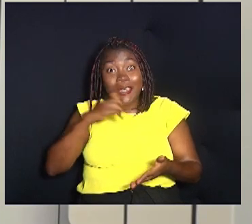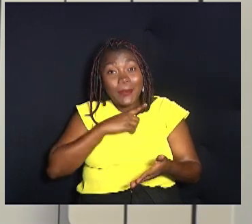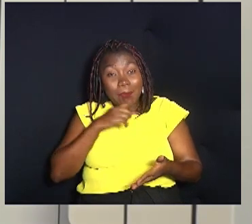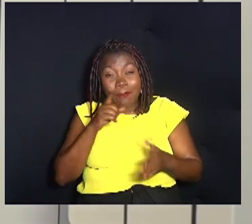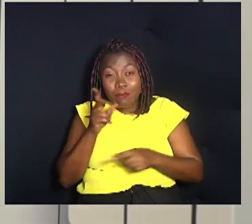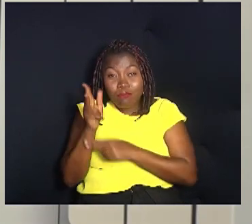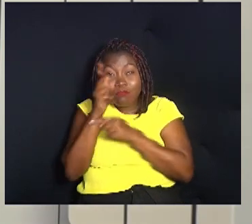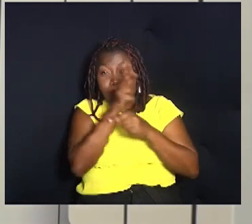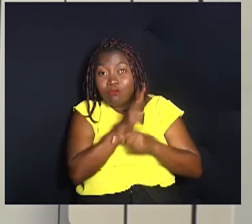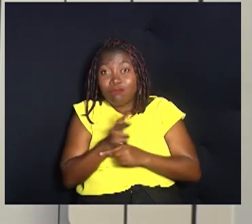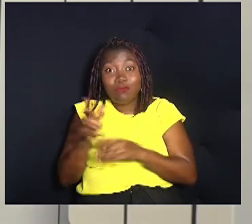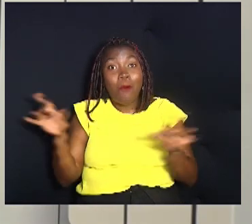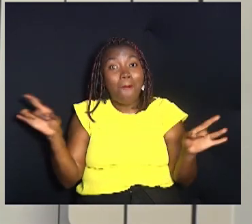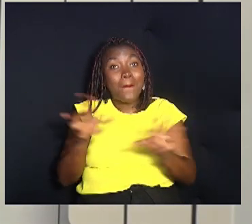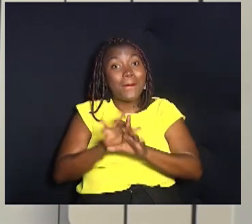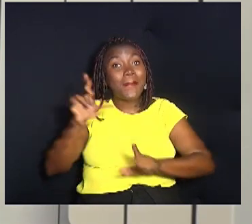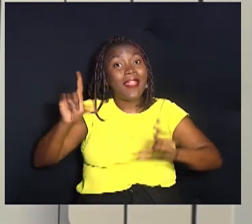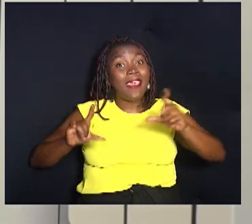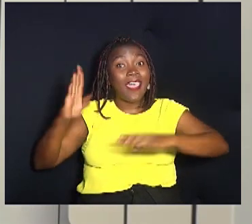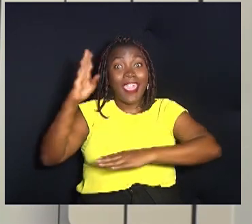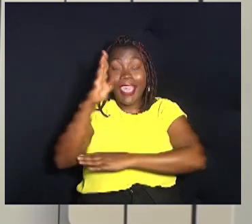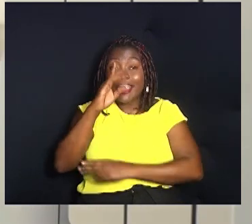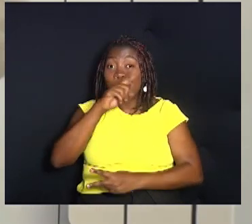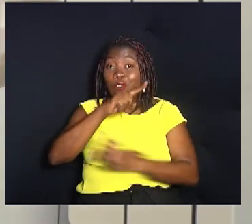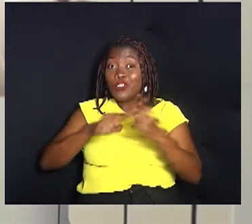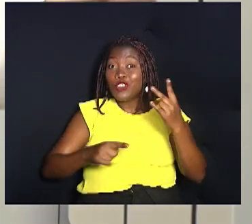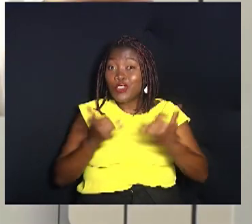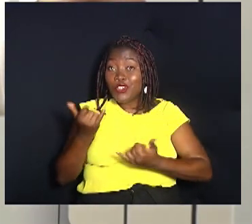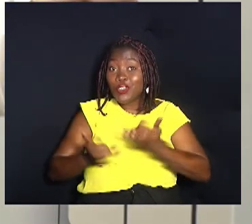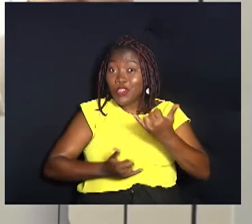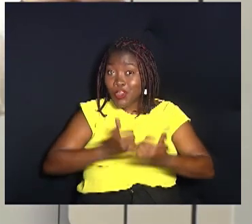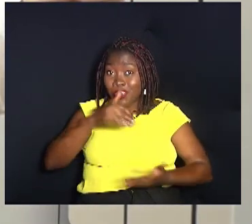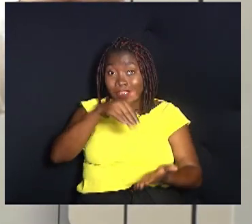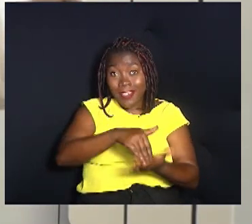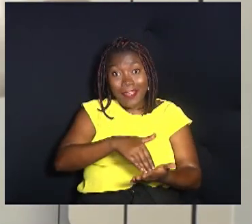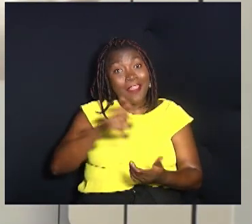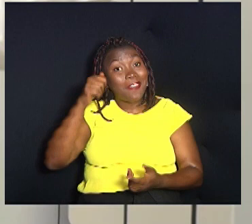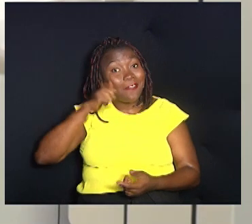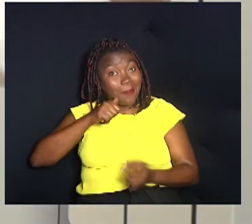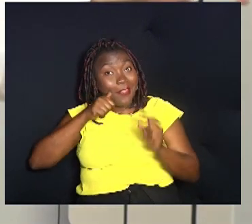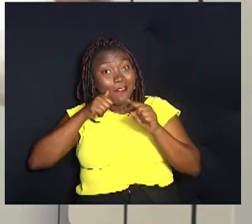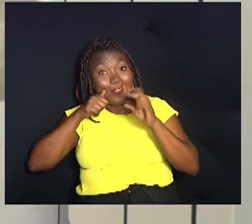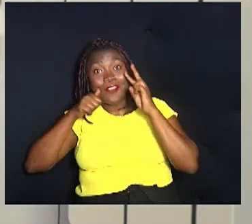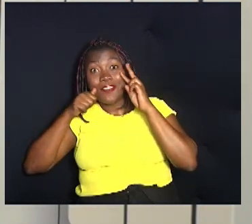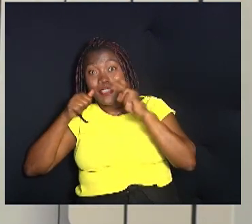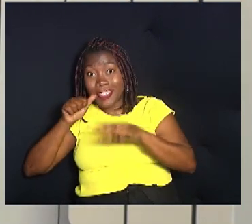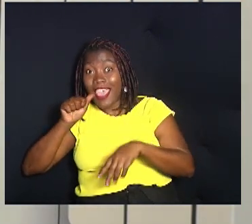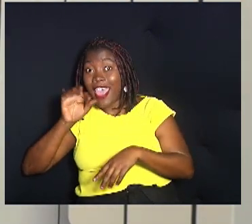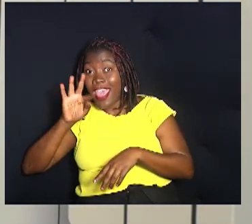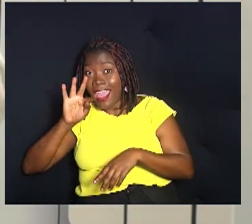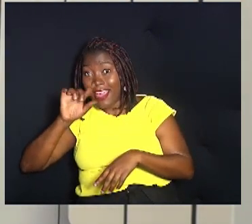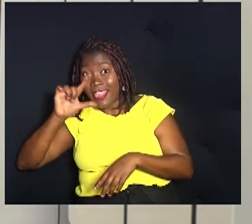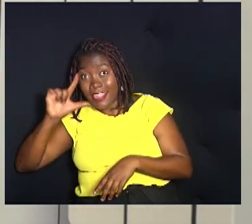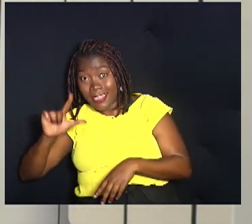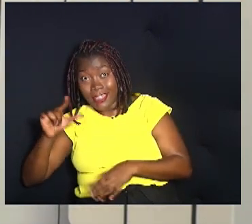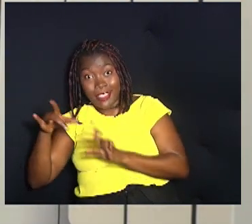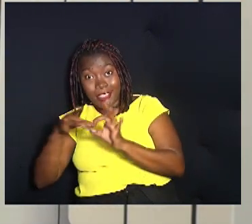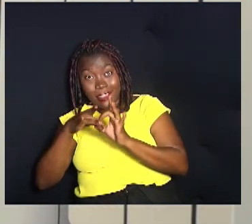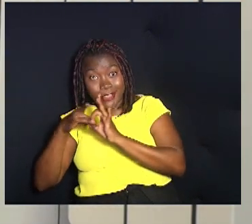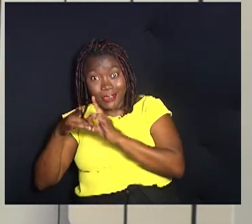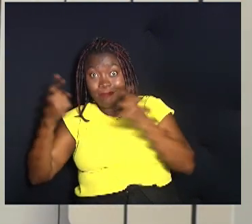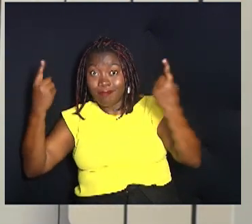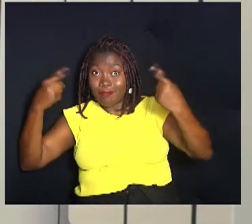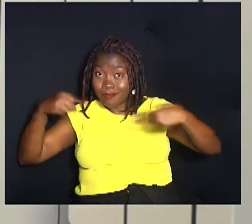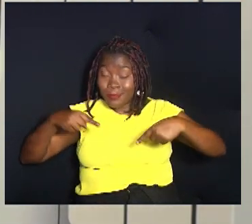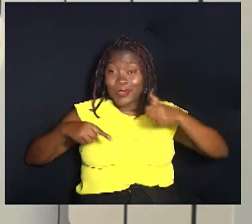Câmara Campinas para os 2 jogos da final, hein? No feminino, você viu aí, Atlético Unidos versus o Futebol